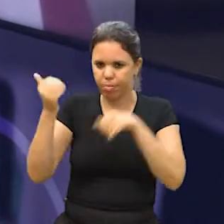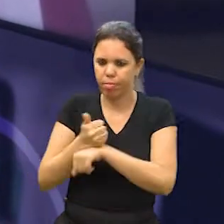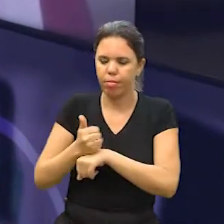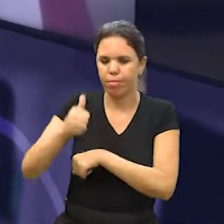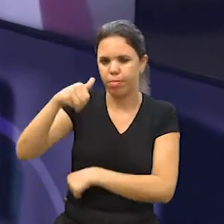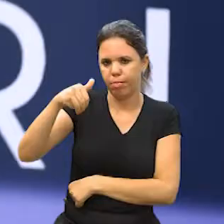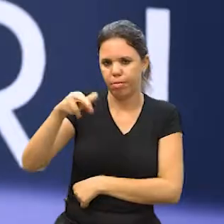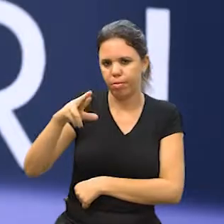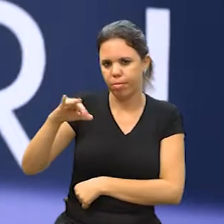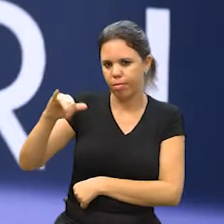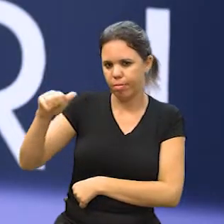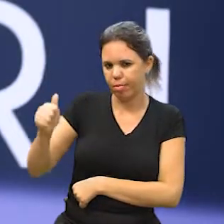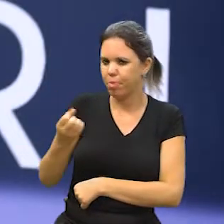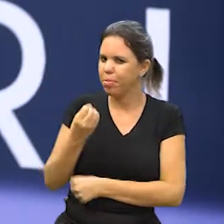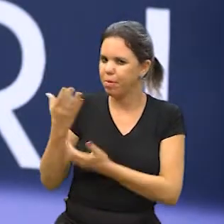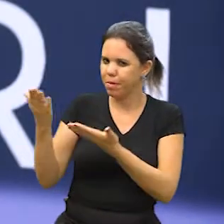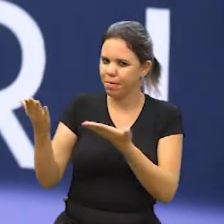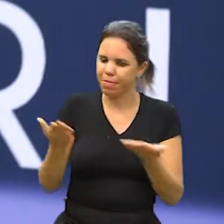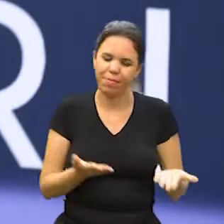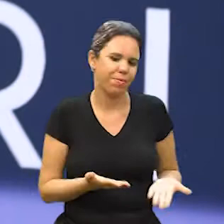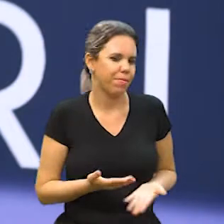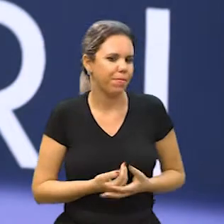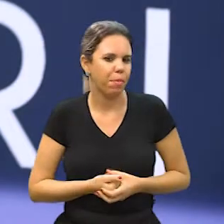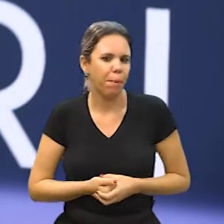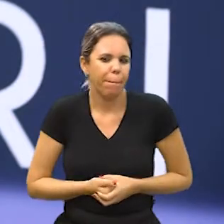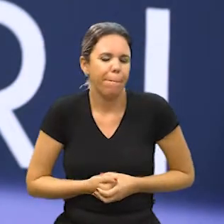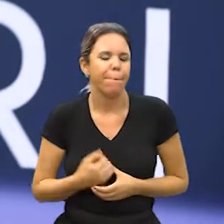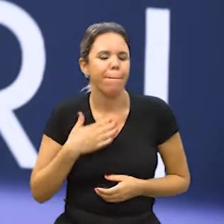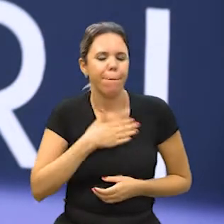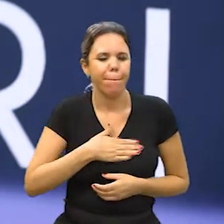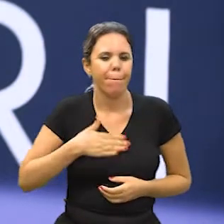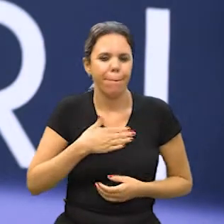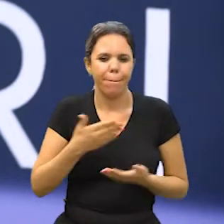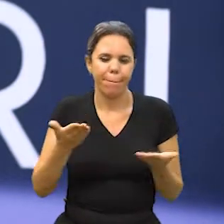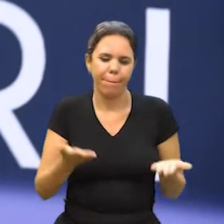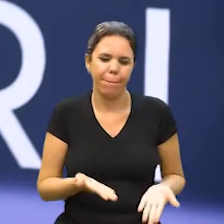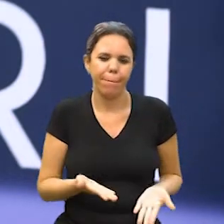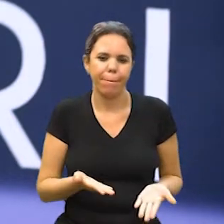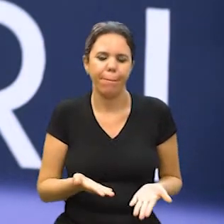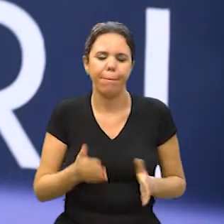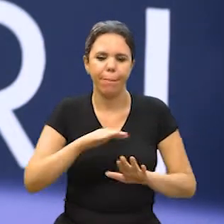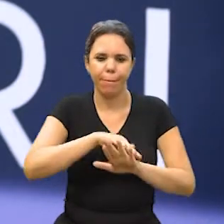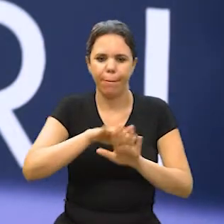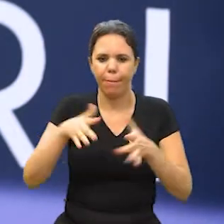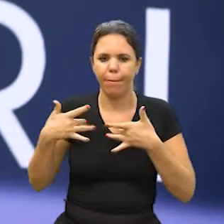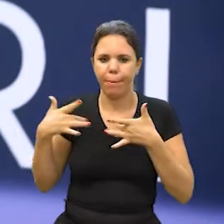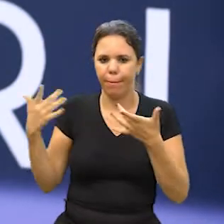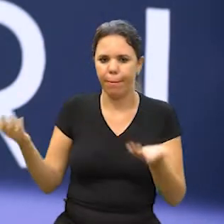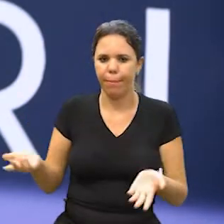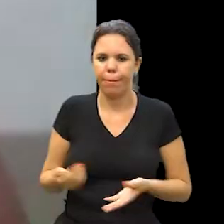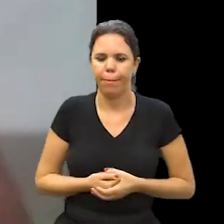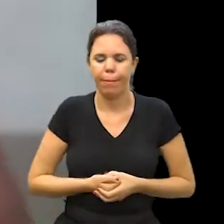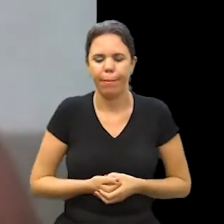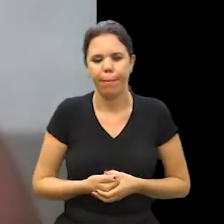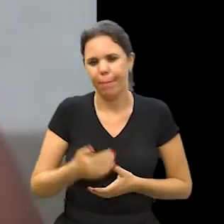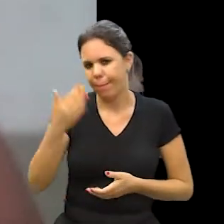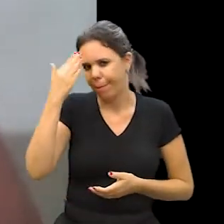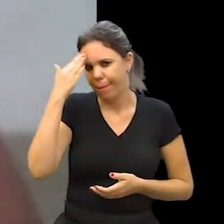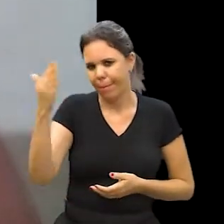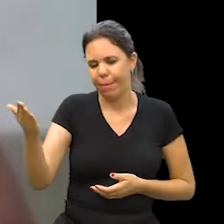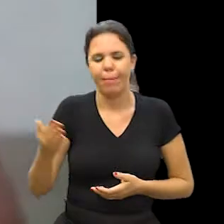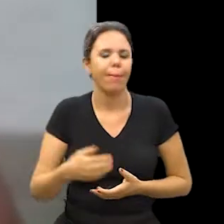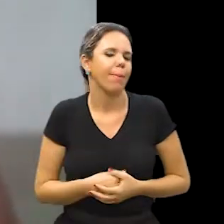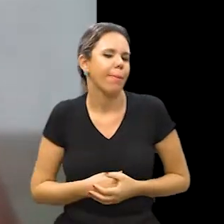Márcia Cagiano. Márcia, seja muito bem-vinda, é um prazer recebê-la aqui com a gente no Mãos Solidárias. Muito obrigada, Maria.